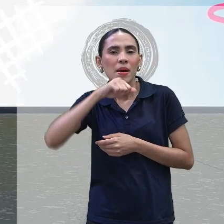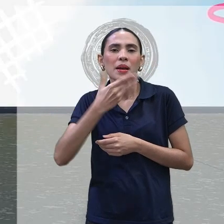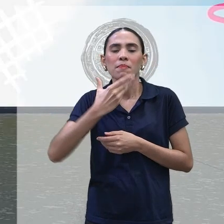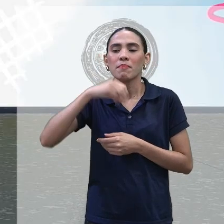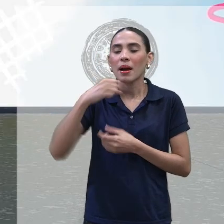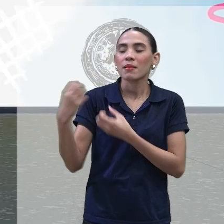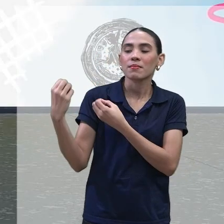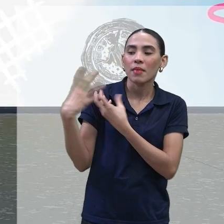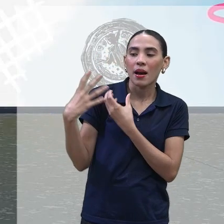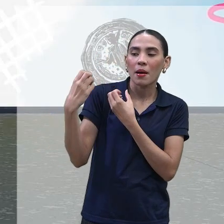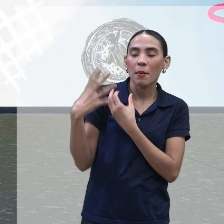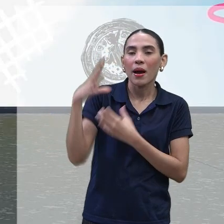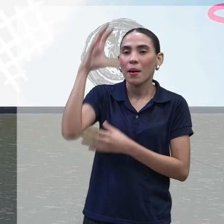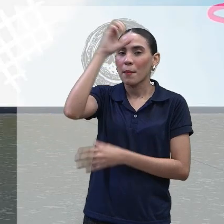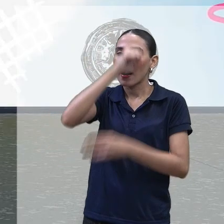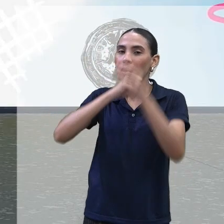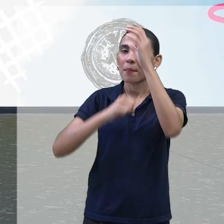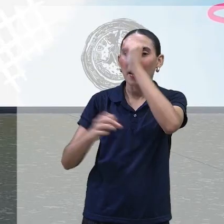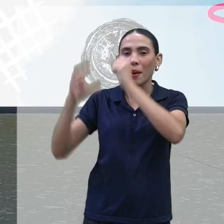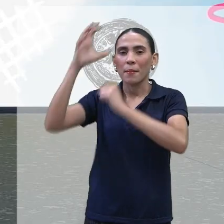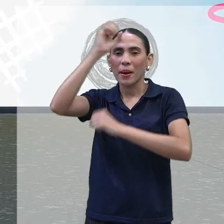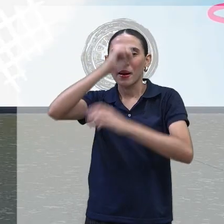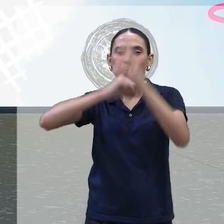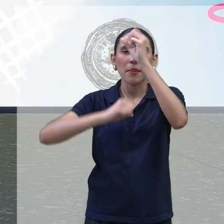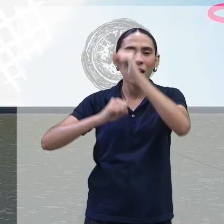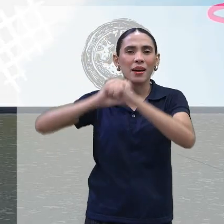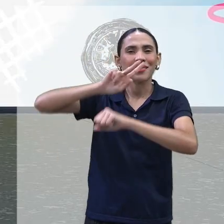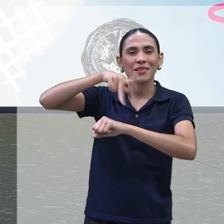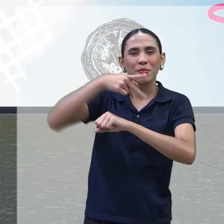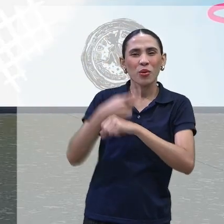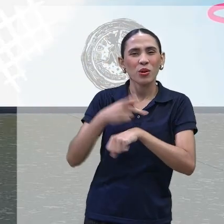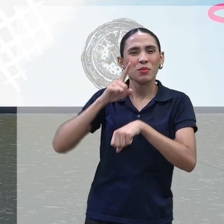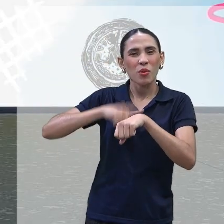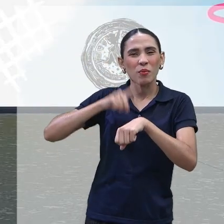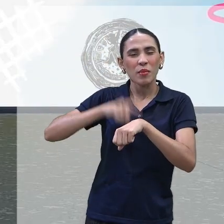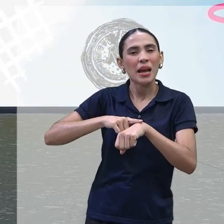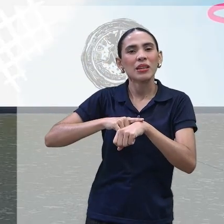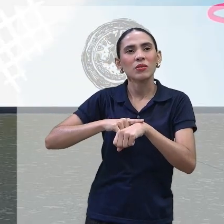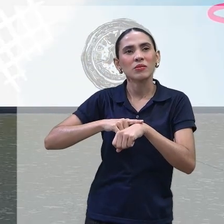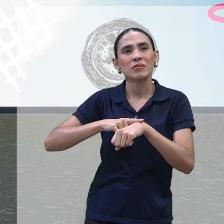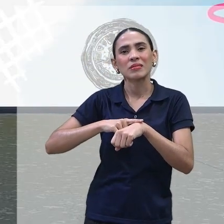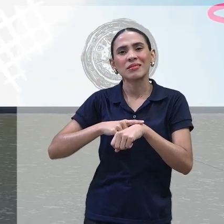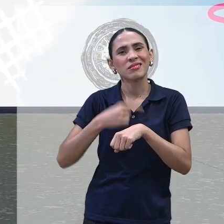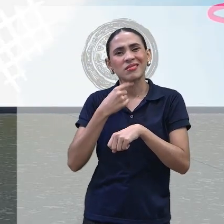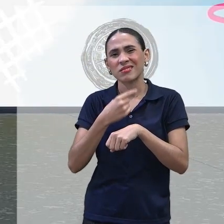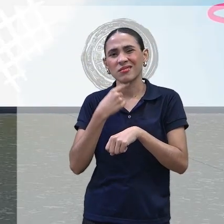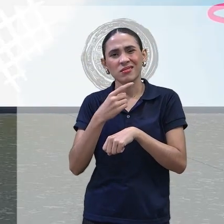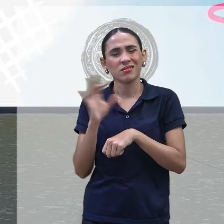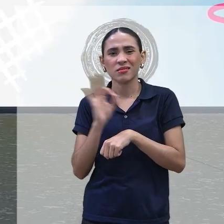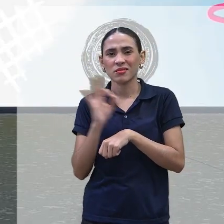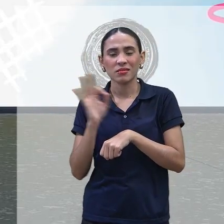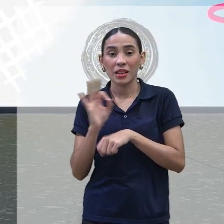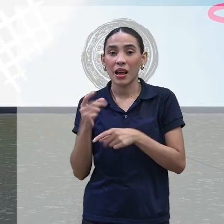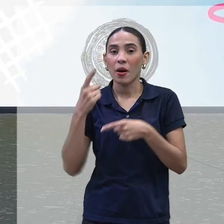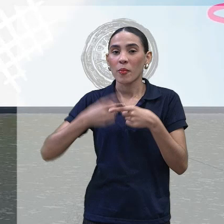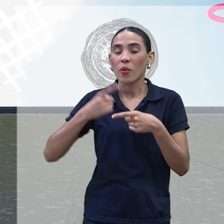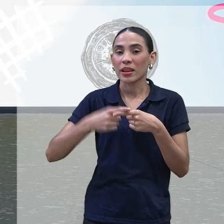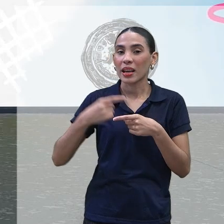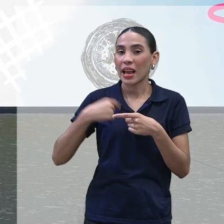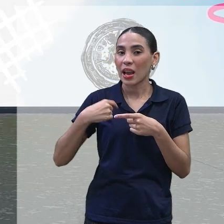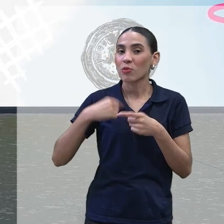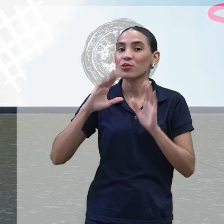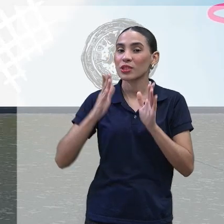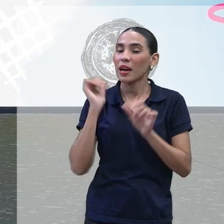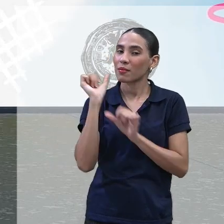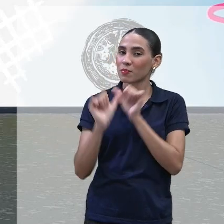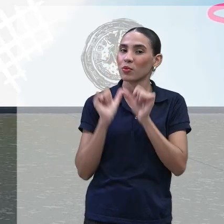eu vou acreditando. Chega um momento que aquela explicação do papai, da mamãe, do vovô, da vovó, não dá mais, né? Porque eu já